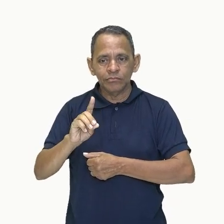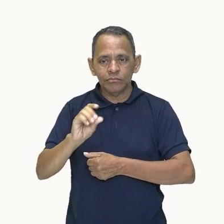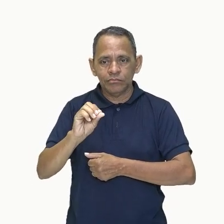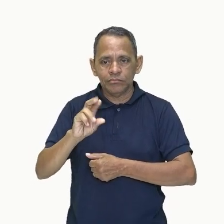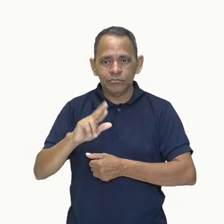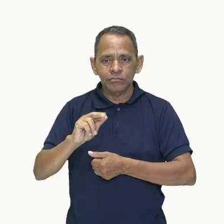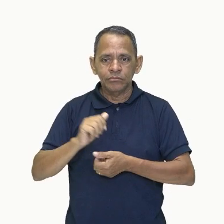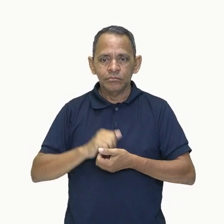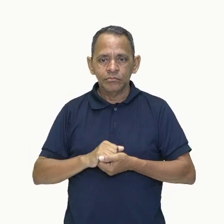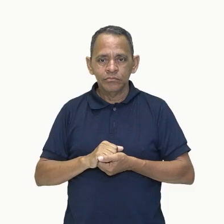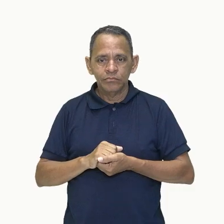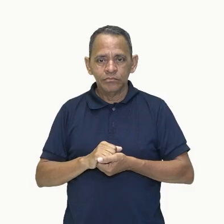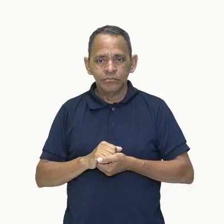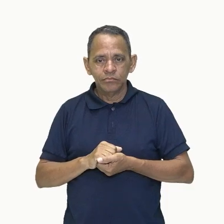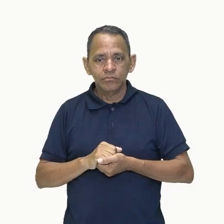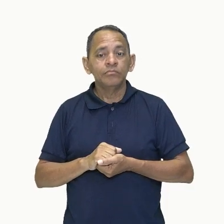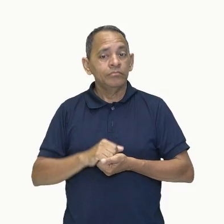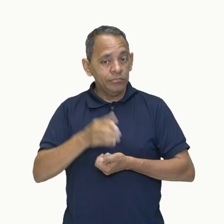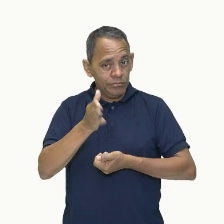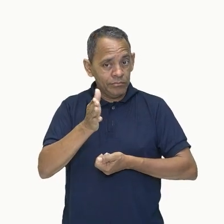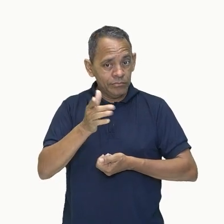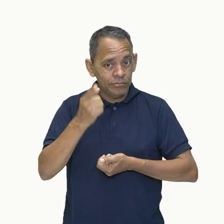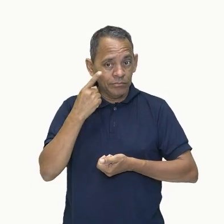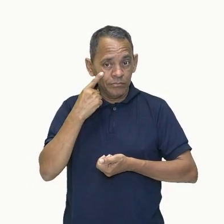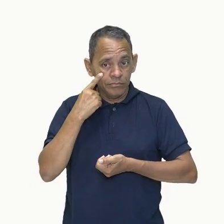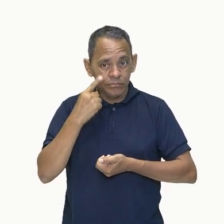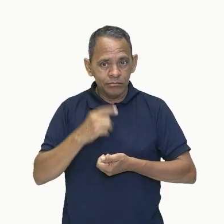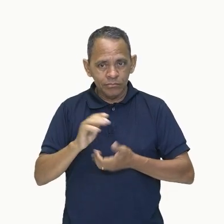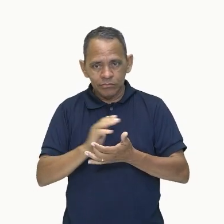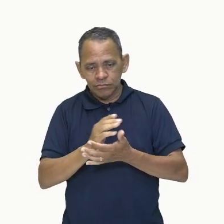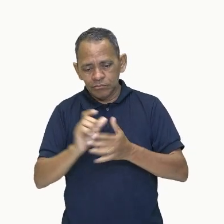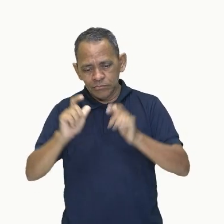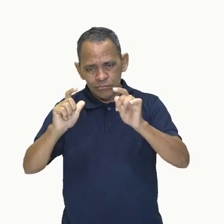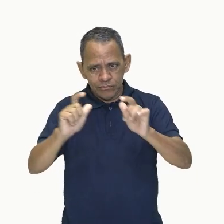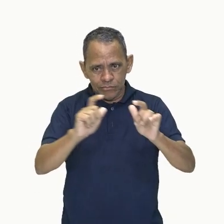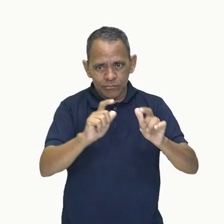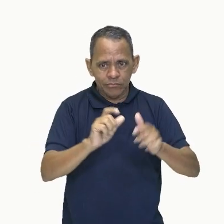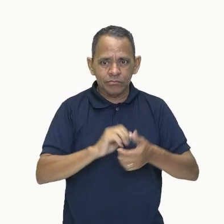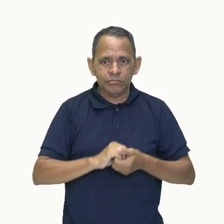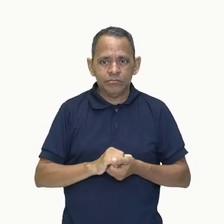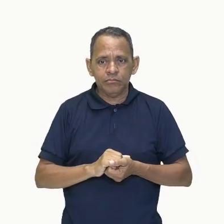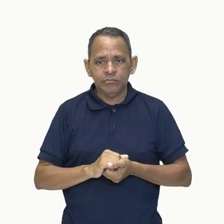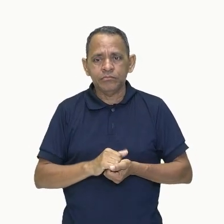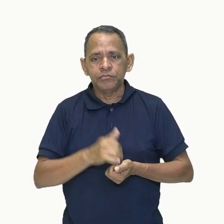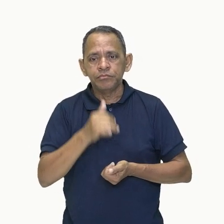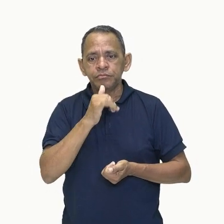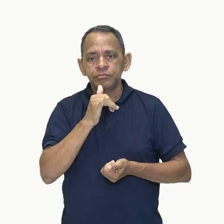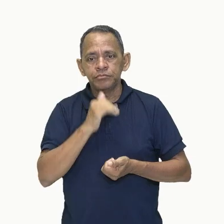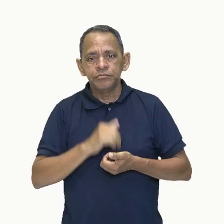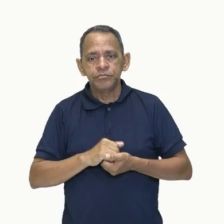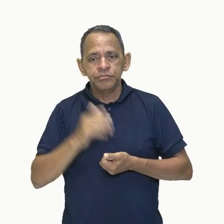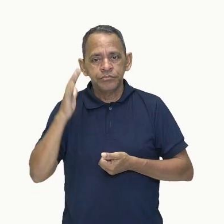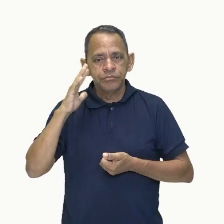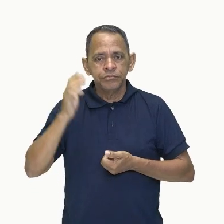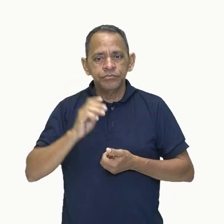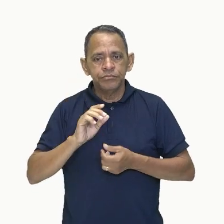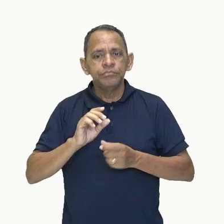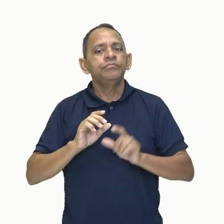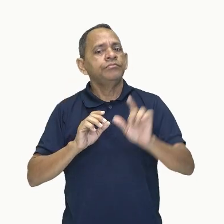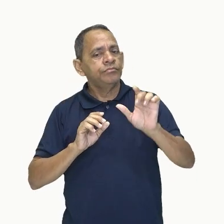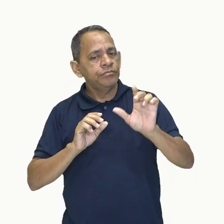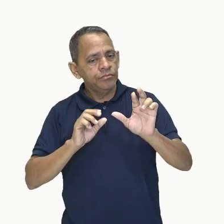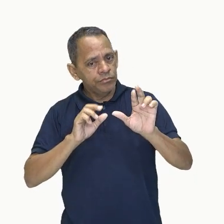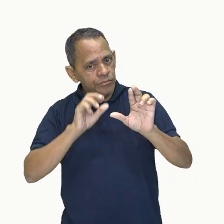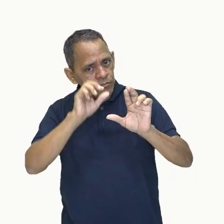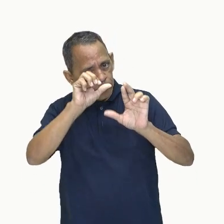visto este conteúdo em algum lugar. O que acontece? Nós temos um gráfico onde ocorrem as reações químicas, tá?